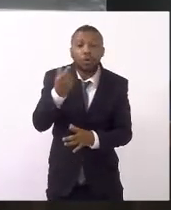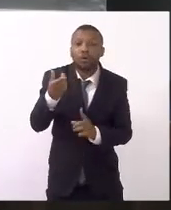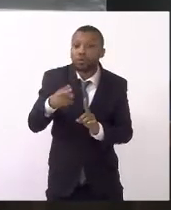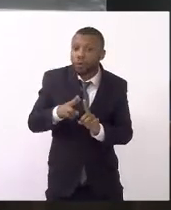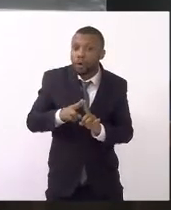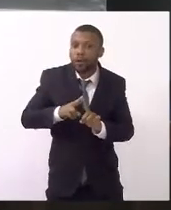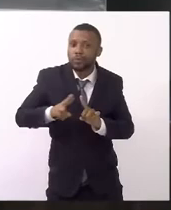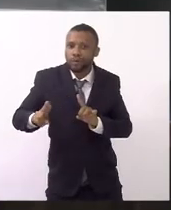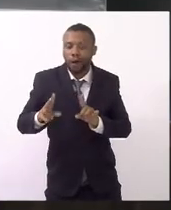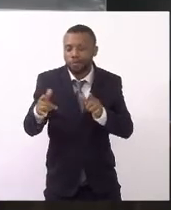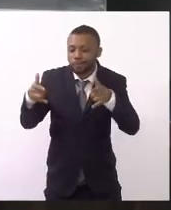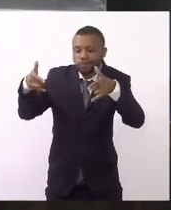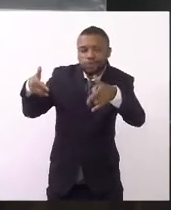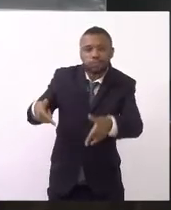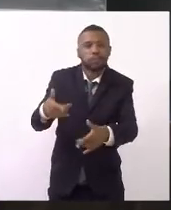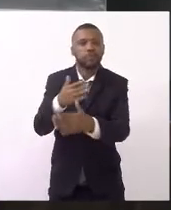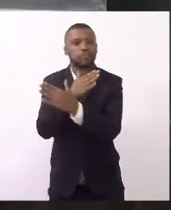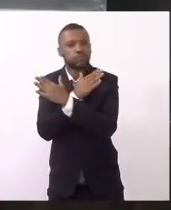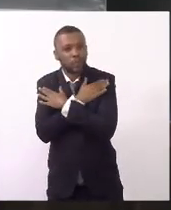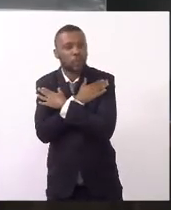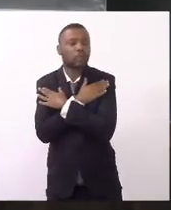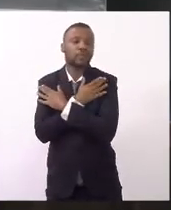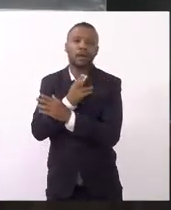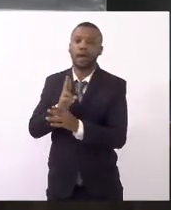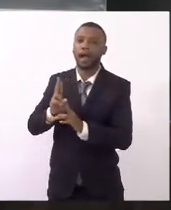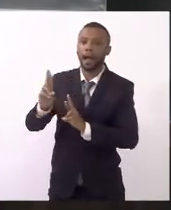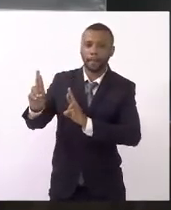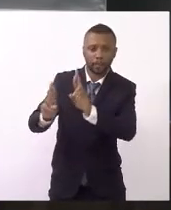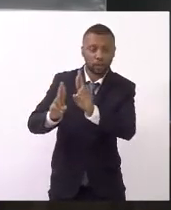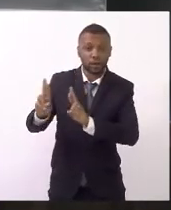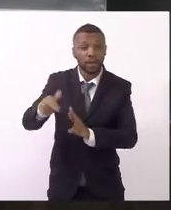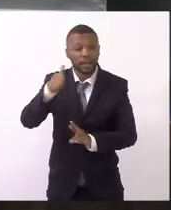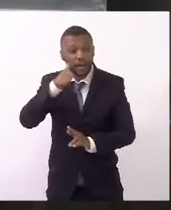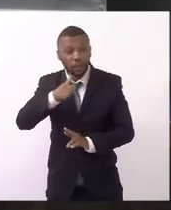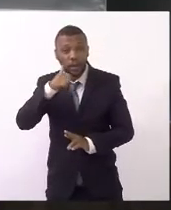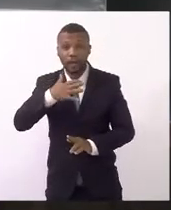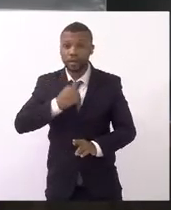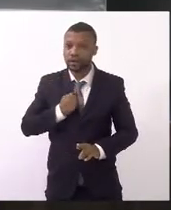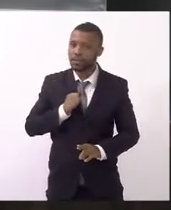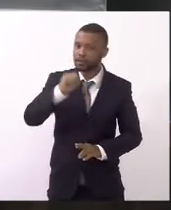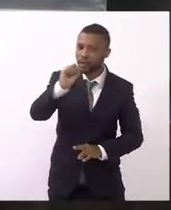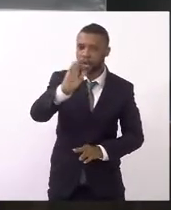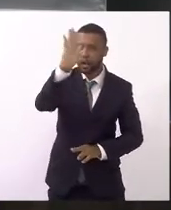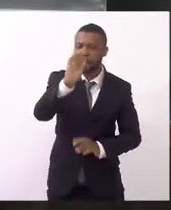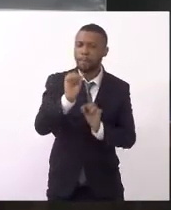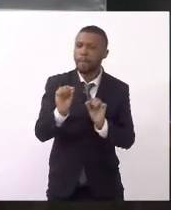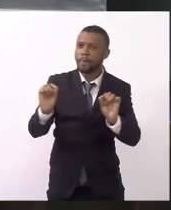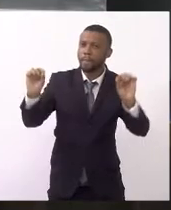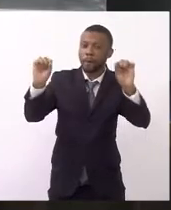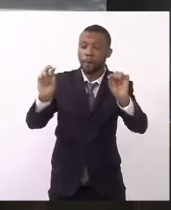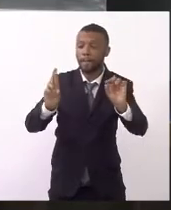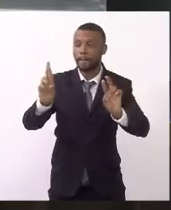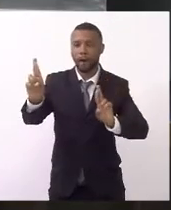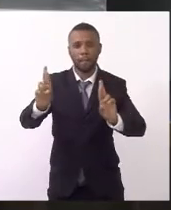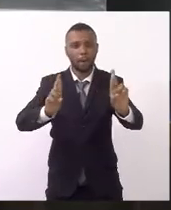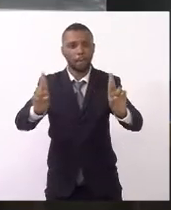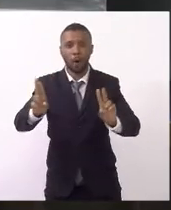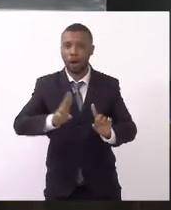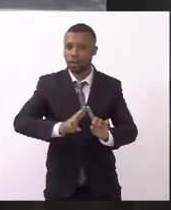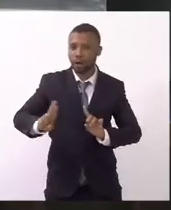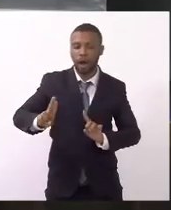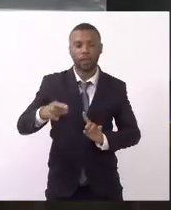Candomblé representações na renafro e mulheres de Axé do Brasil e tantas outras autoridades religiosas